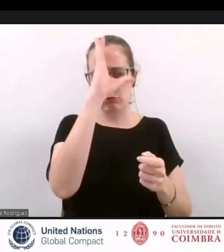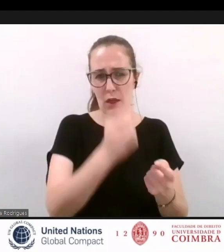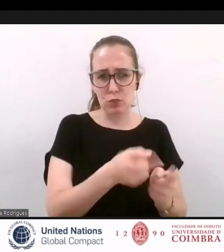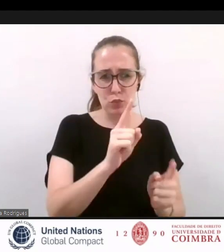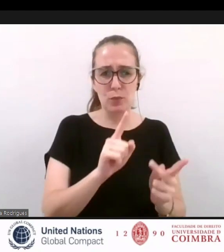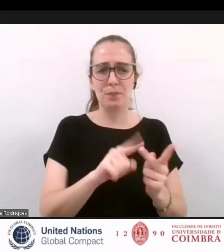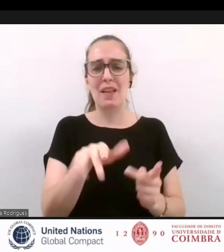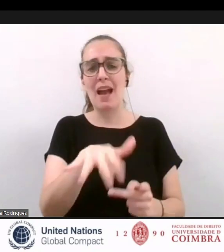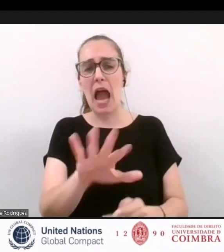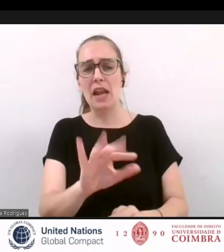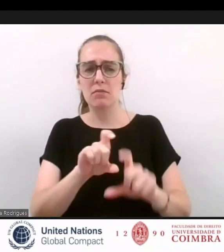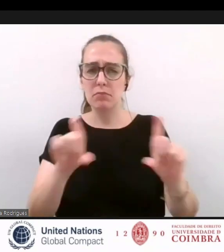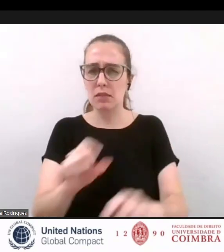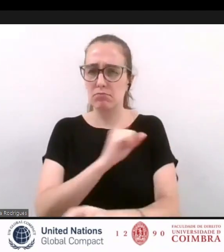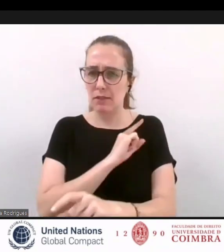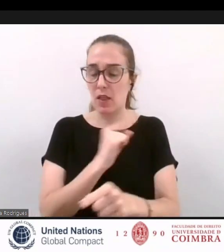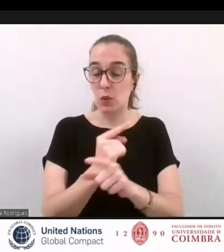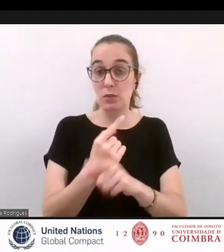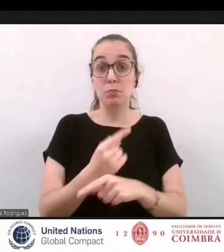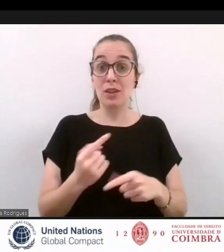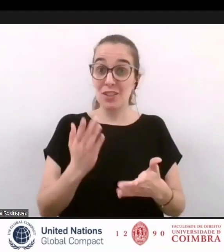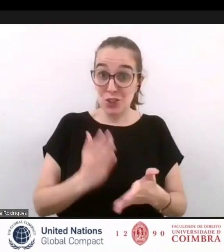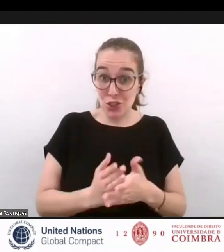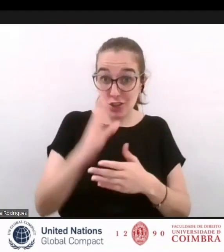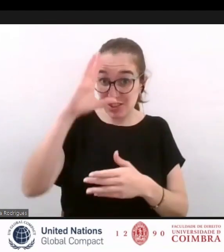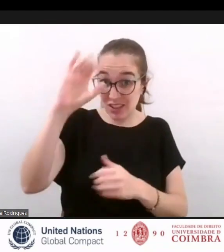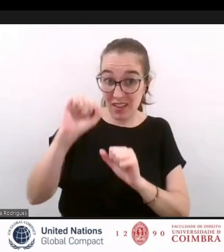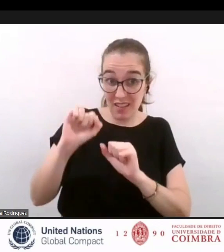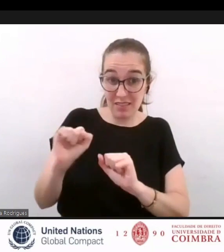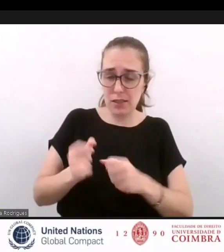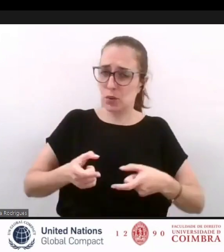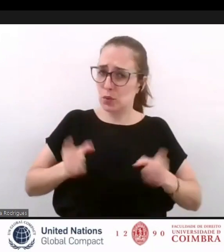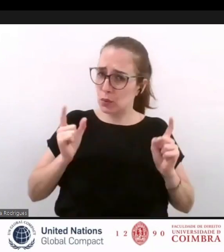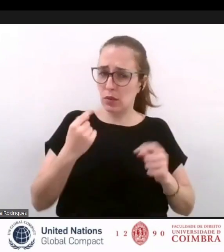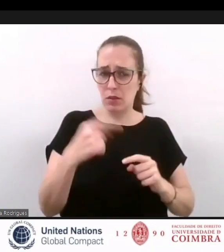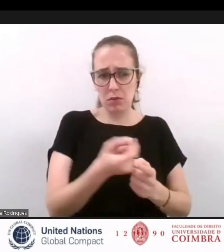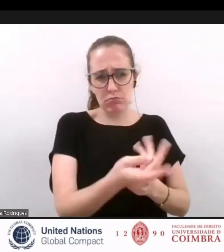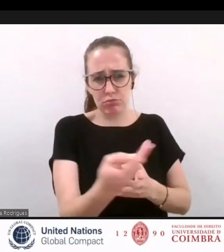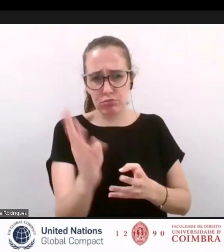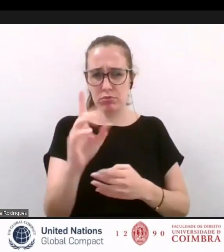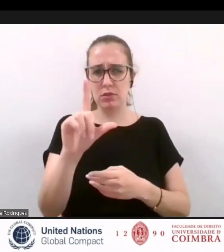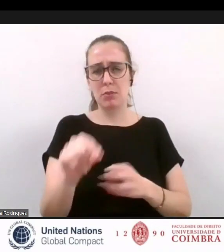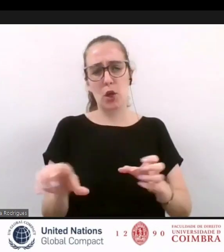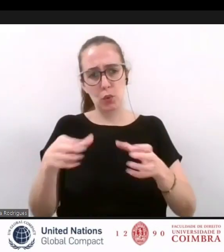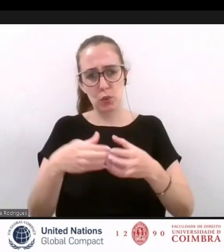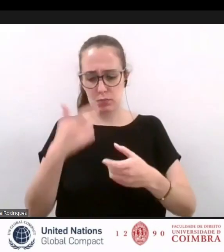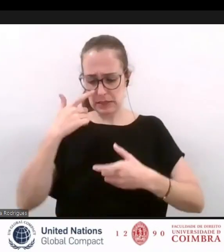início, a Agenda 2030 não se resume ao papel do Estado, aos grupos comunitários e cidadãos, todos